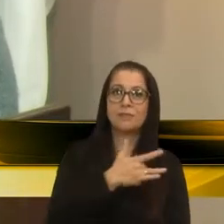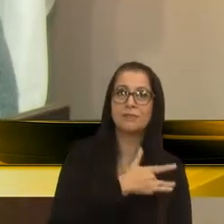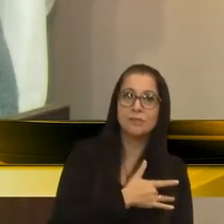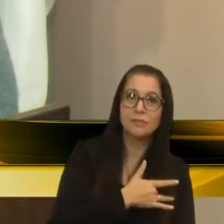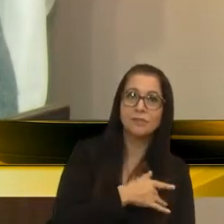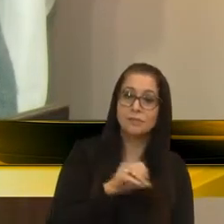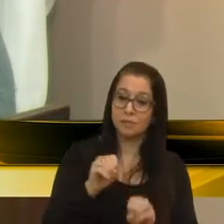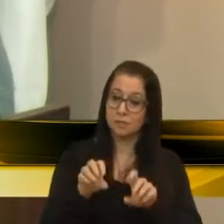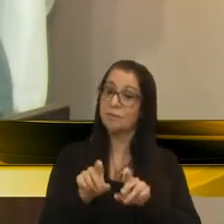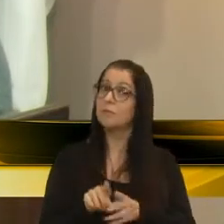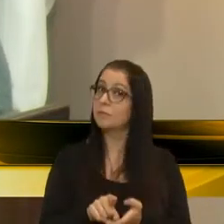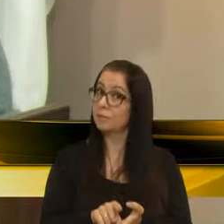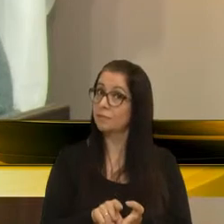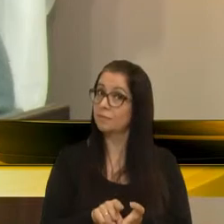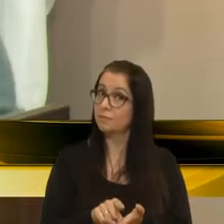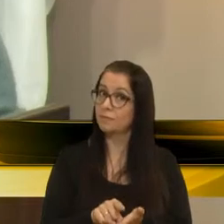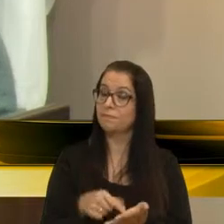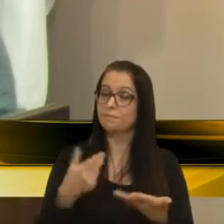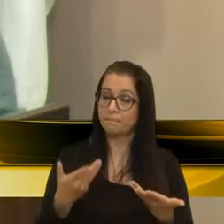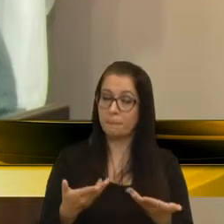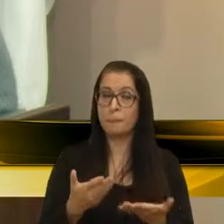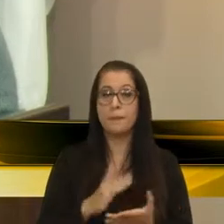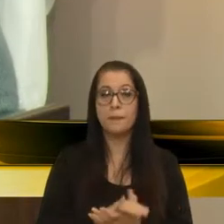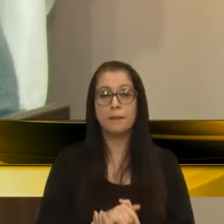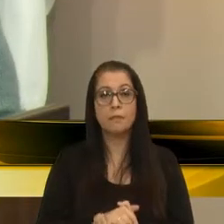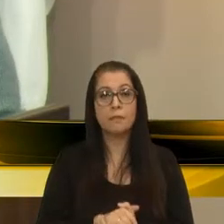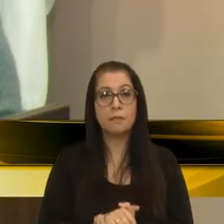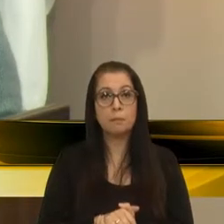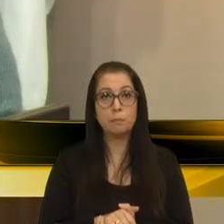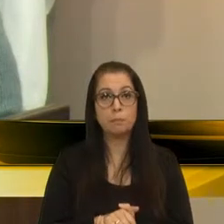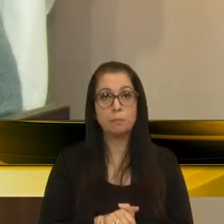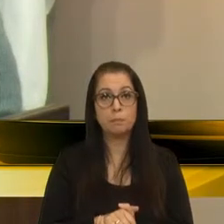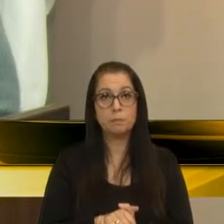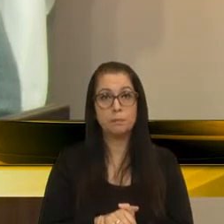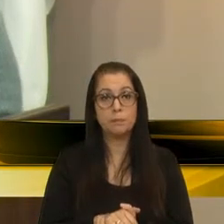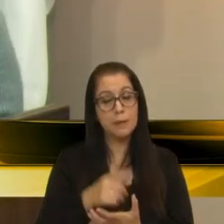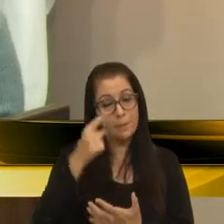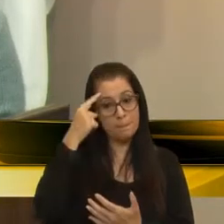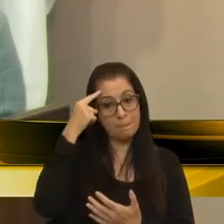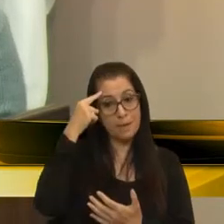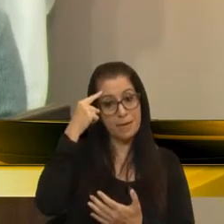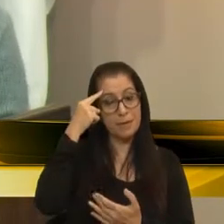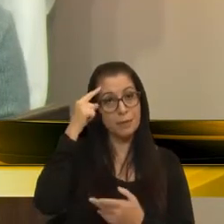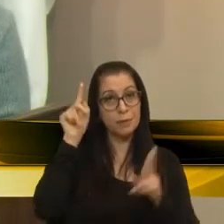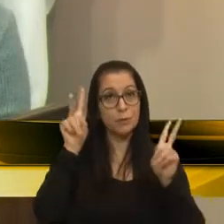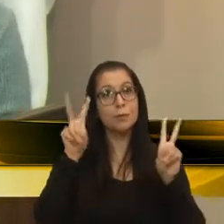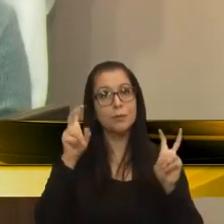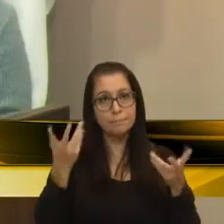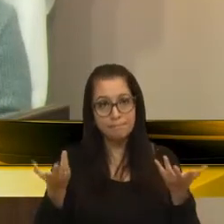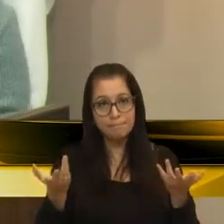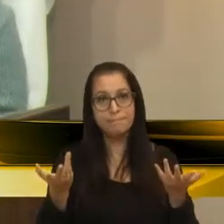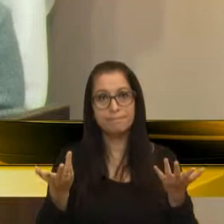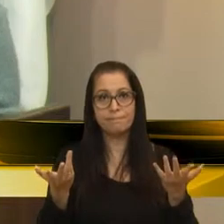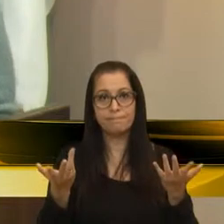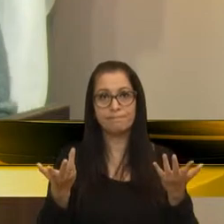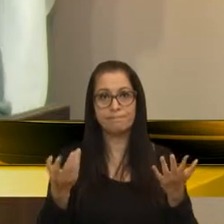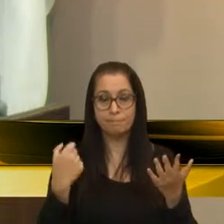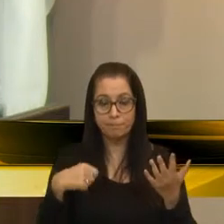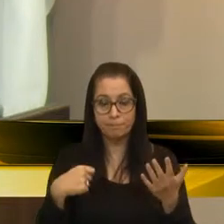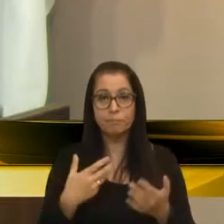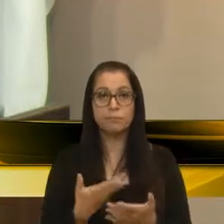à educação. Então, penso que esse tema deva,